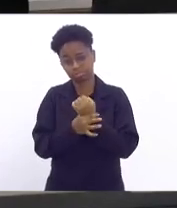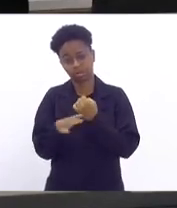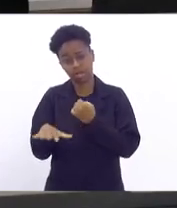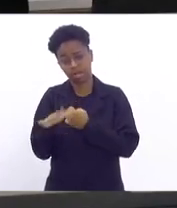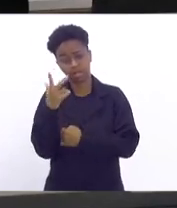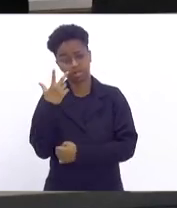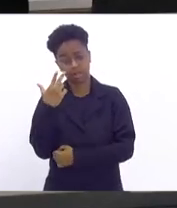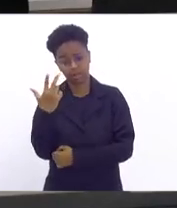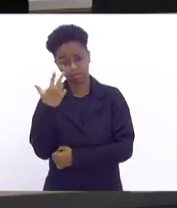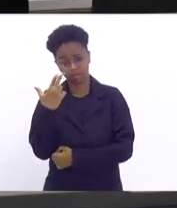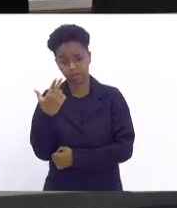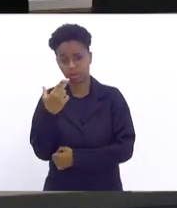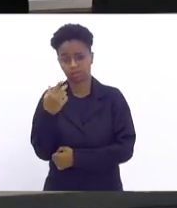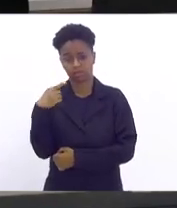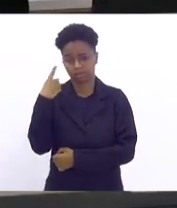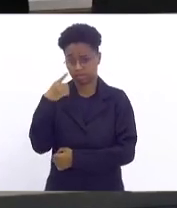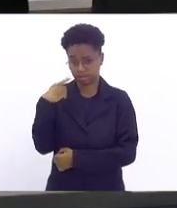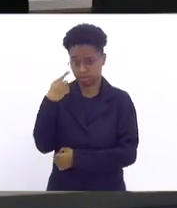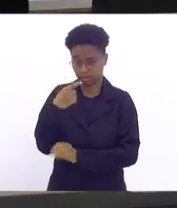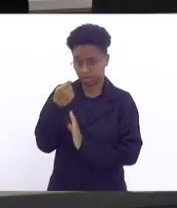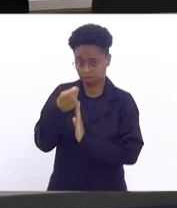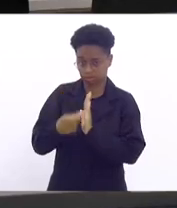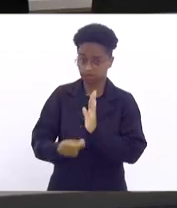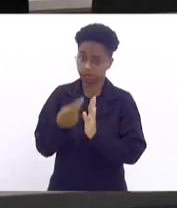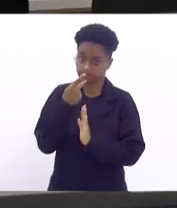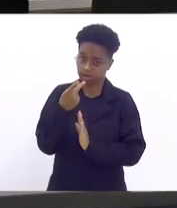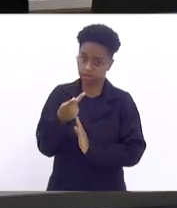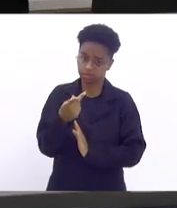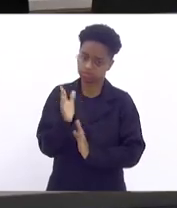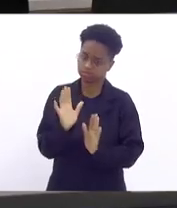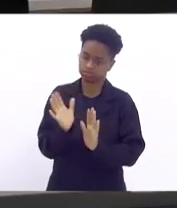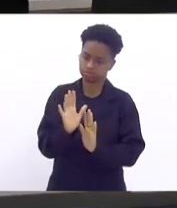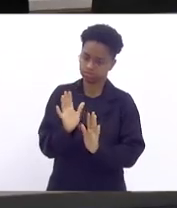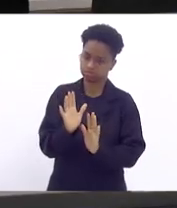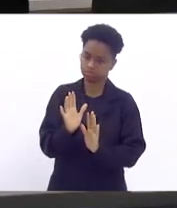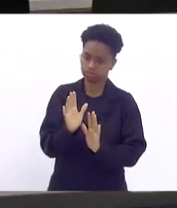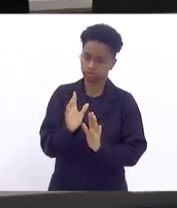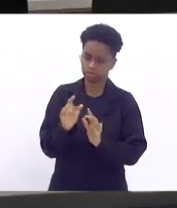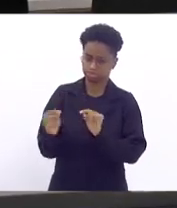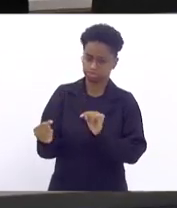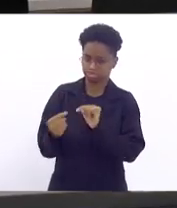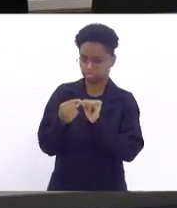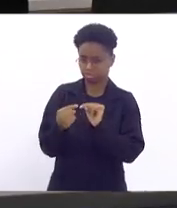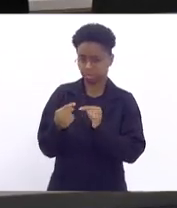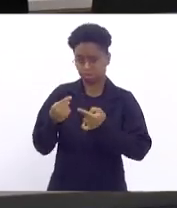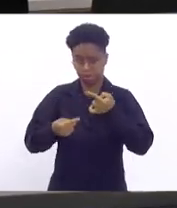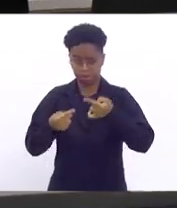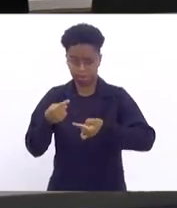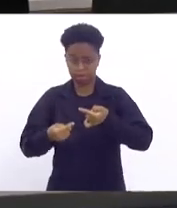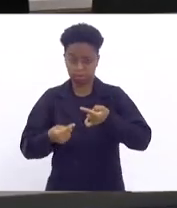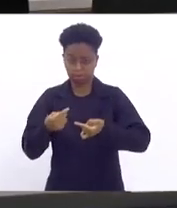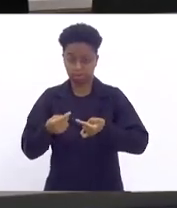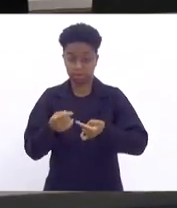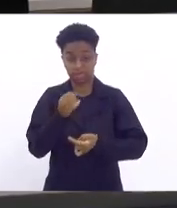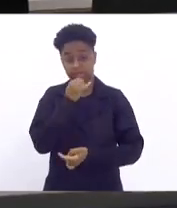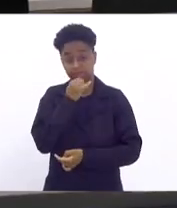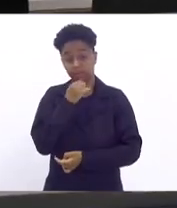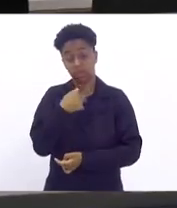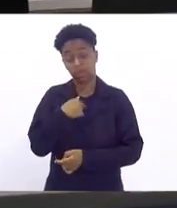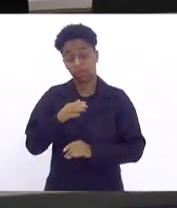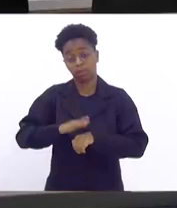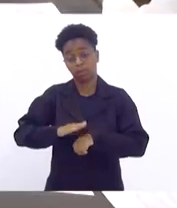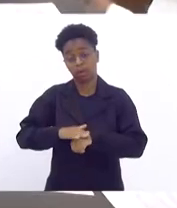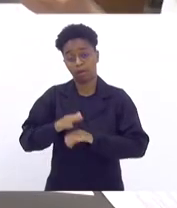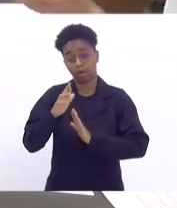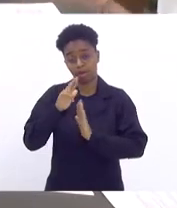natural que eu que o deputado relator fala Não isso se aplica por um polêmico que ele mesmo que eu fiz o